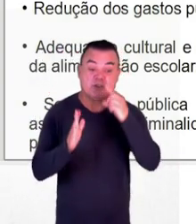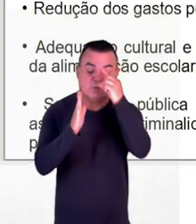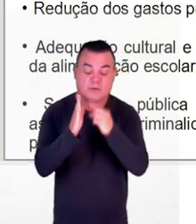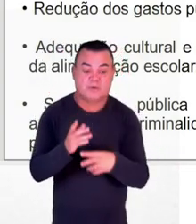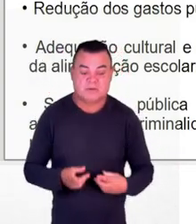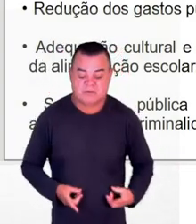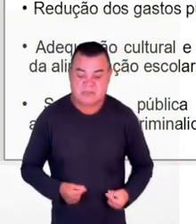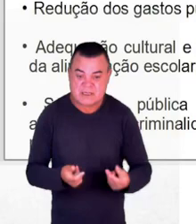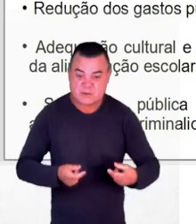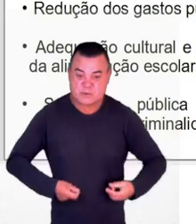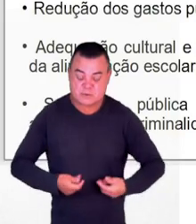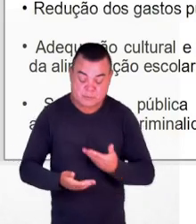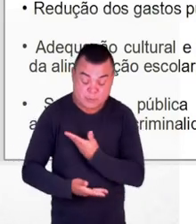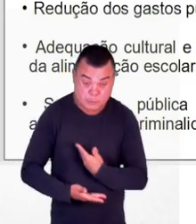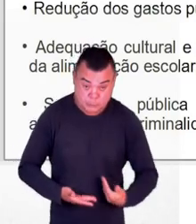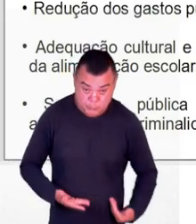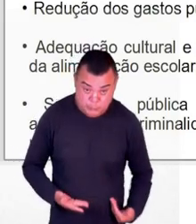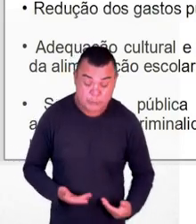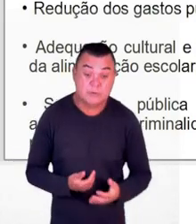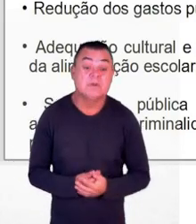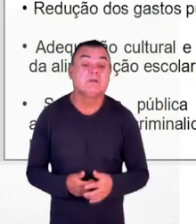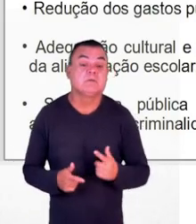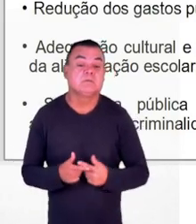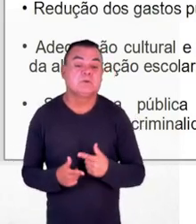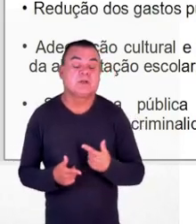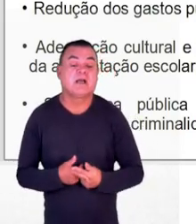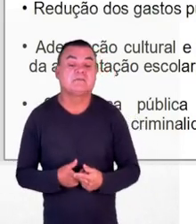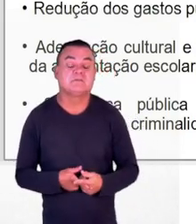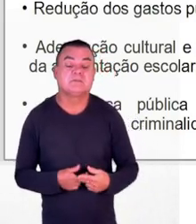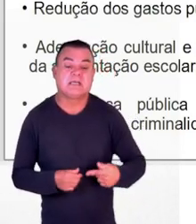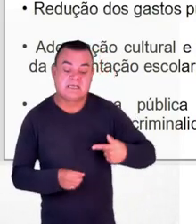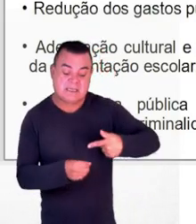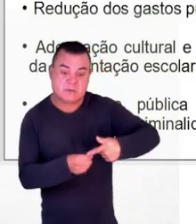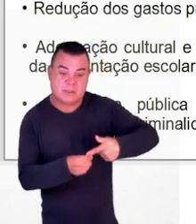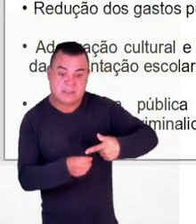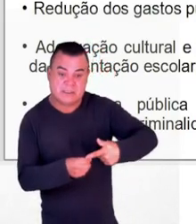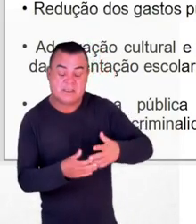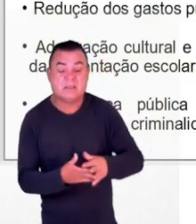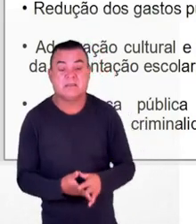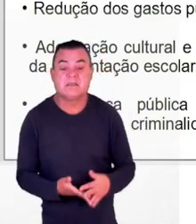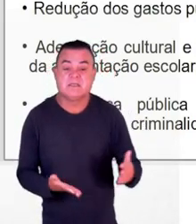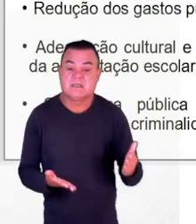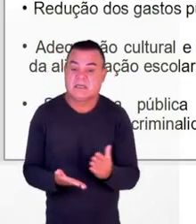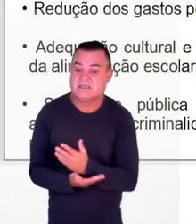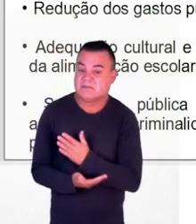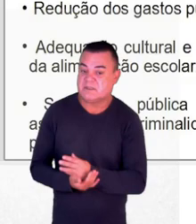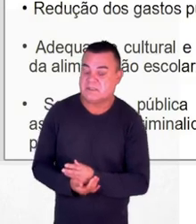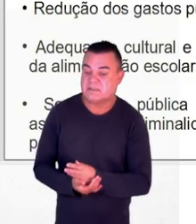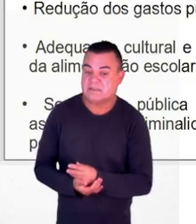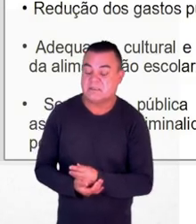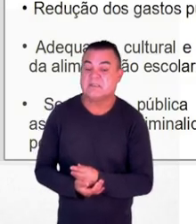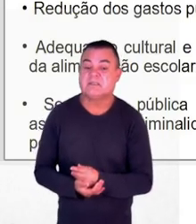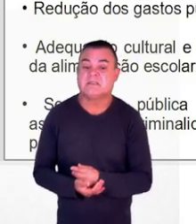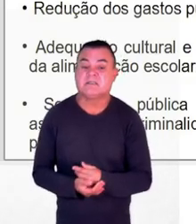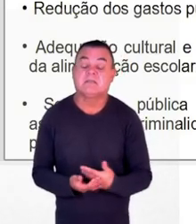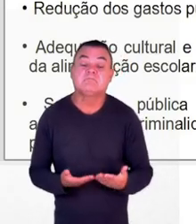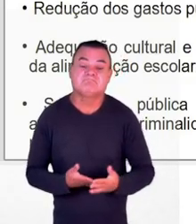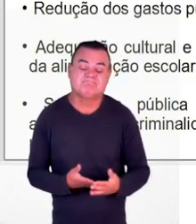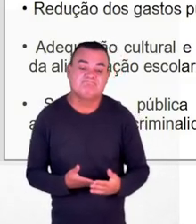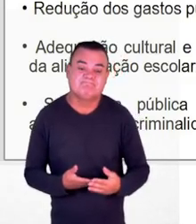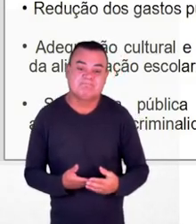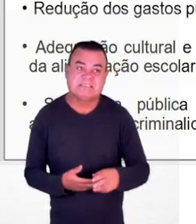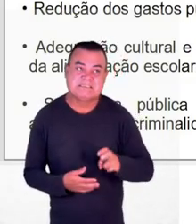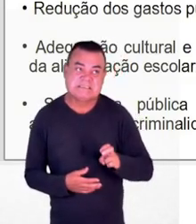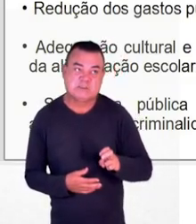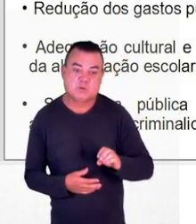públicos né você não tem um gasto enome de consumo eh de combustível e tudo mais às vezes o gasto é 5 10 vezes só Logístico na